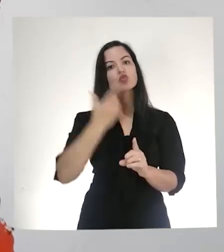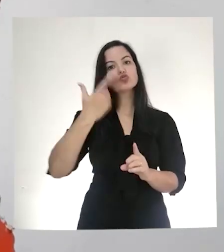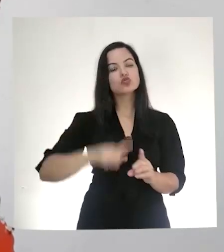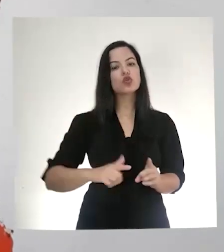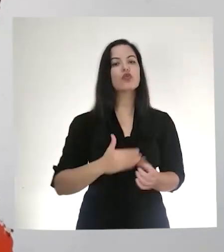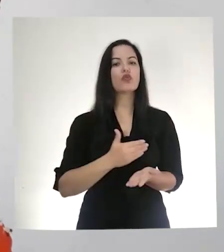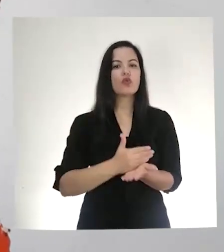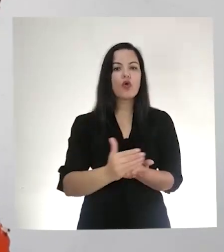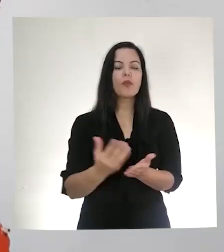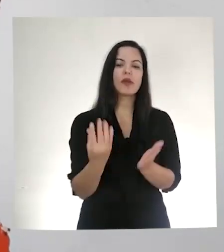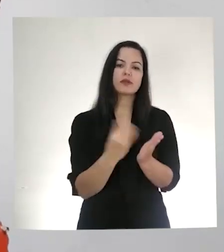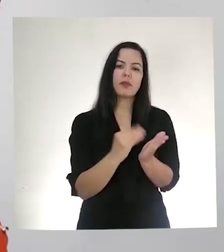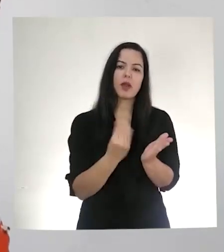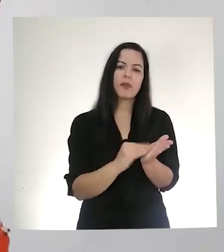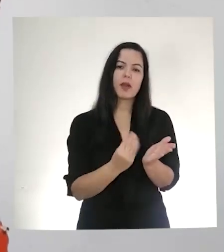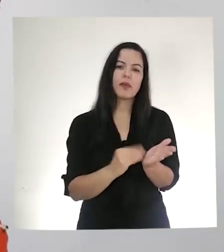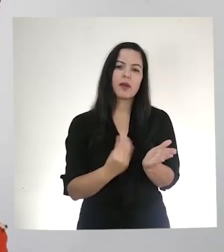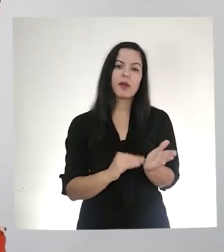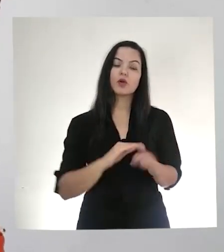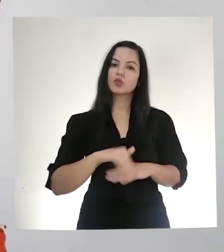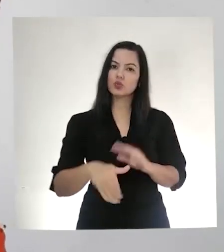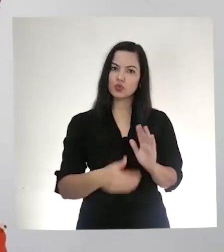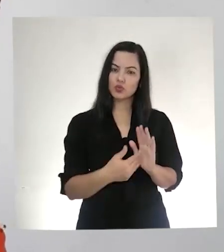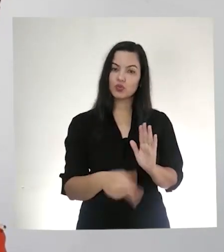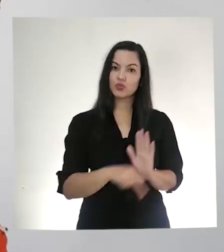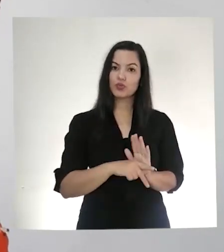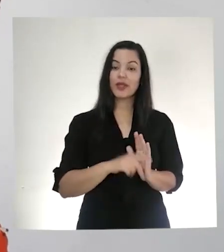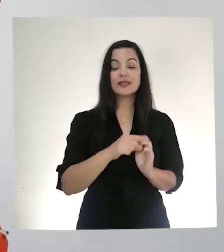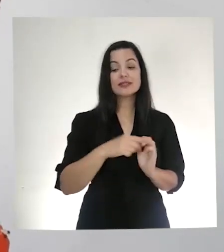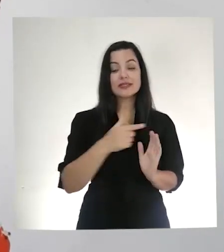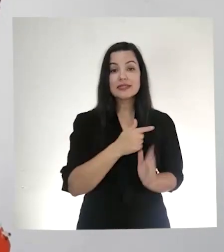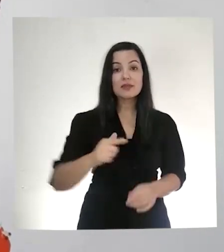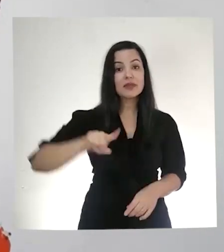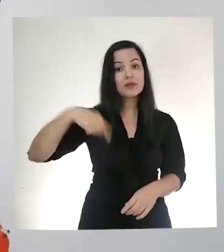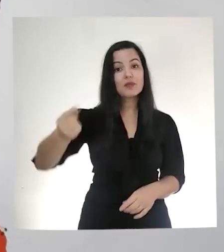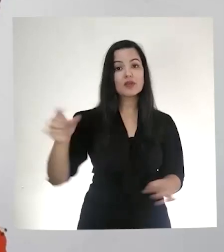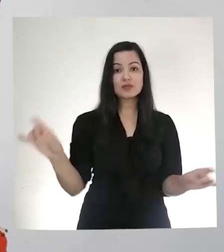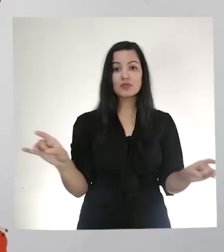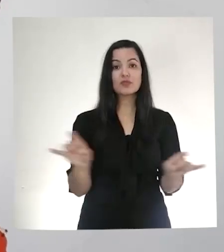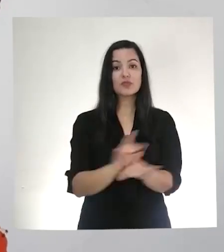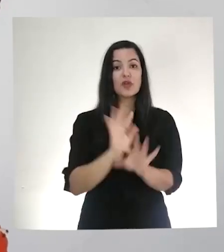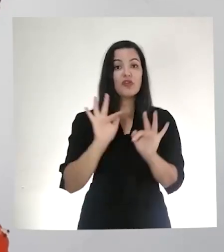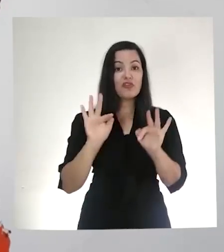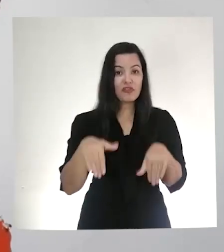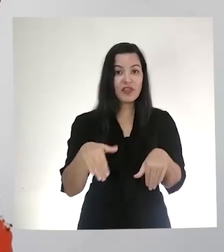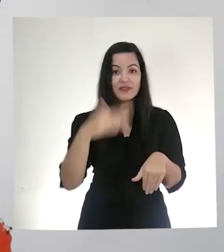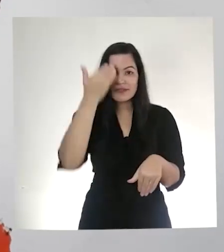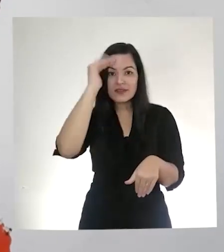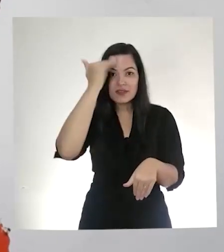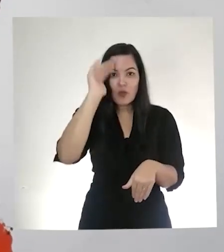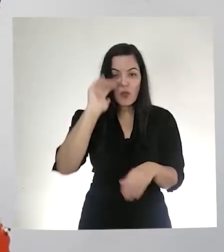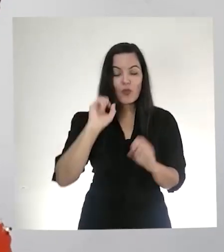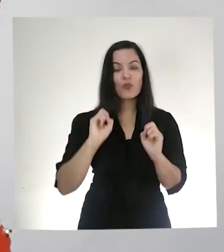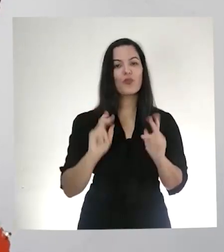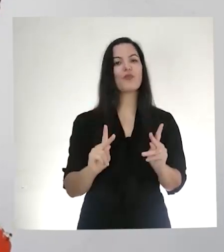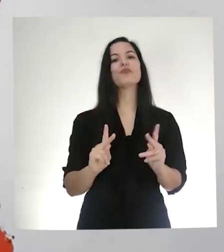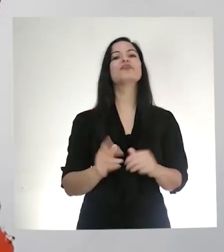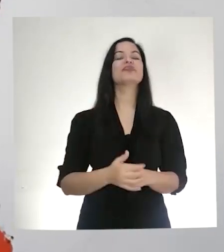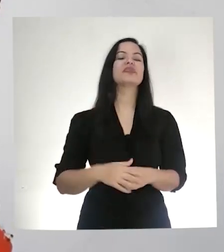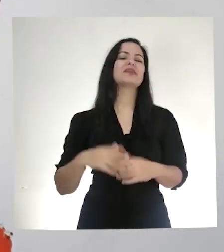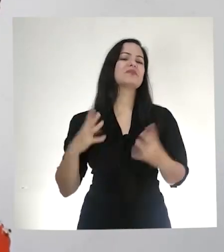concluir esse preenchimento, esse registro na próxima semana. Tudo bem? Então temos